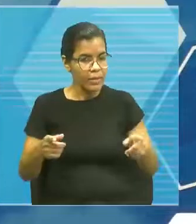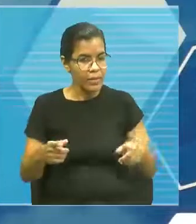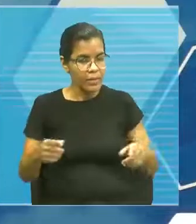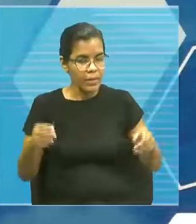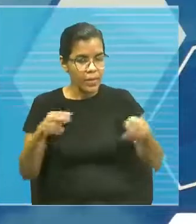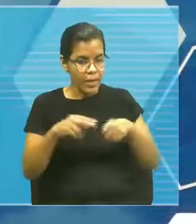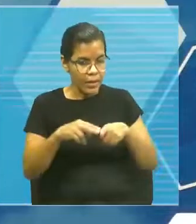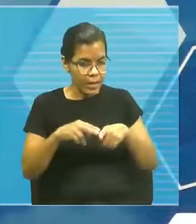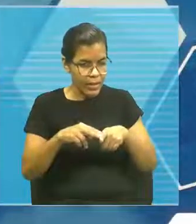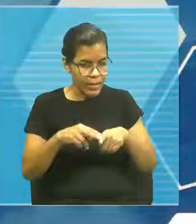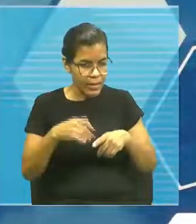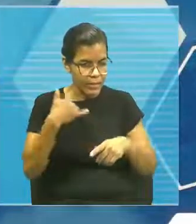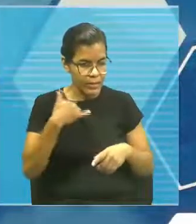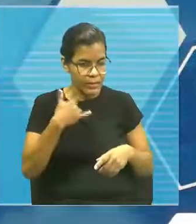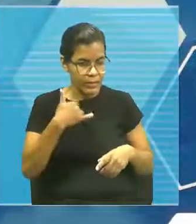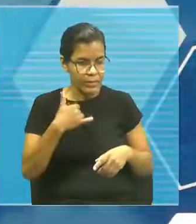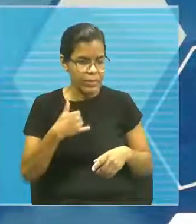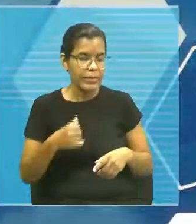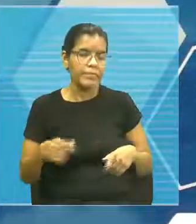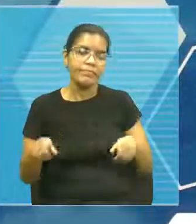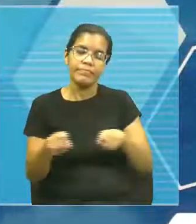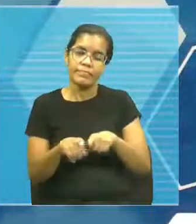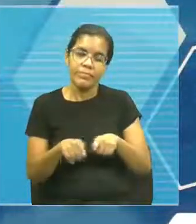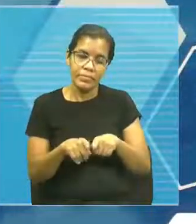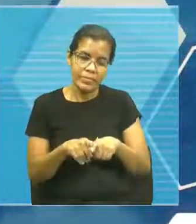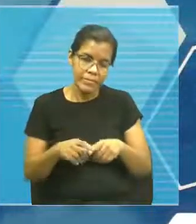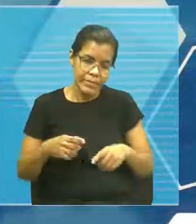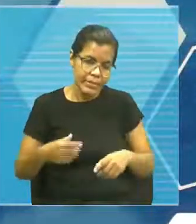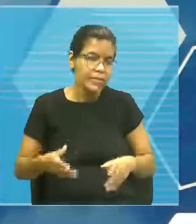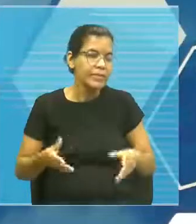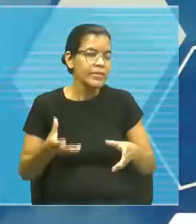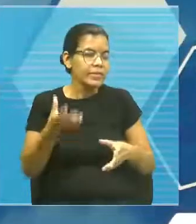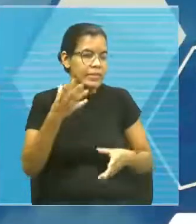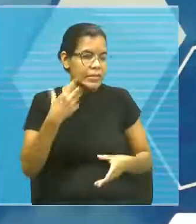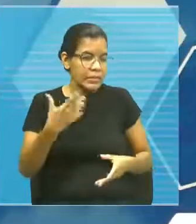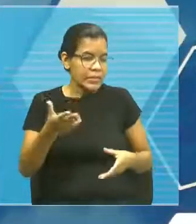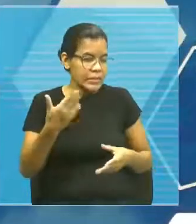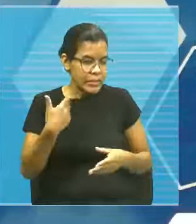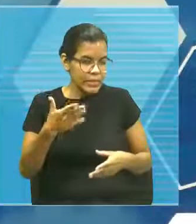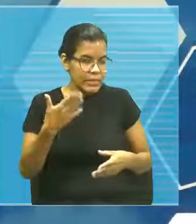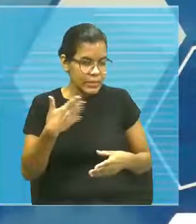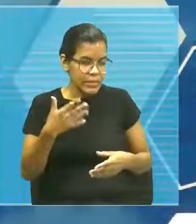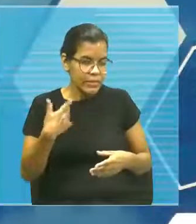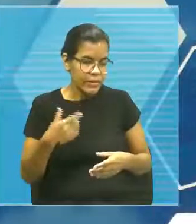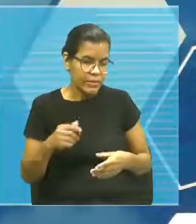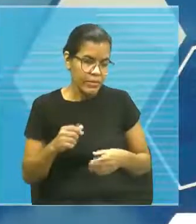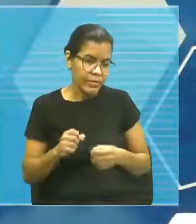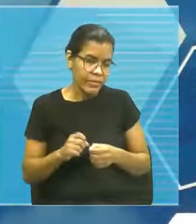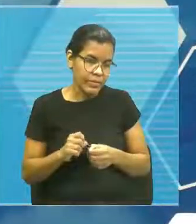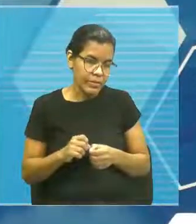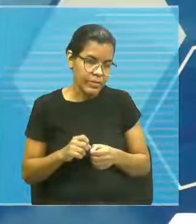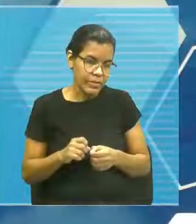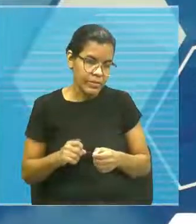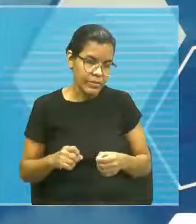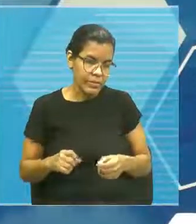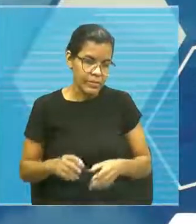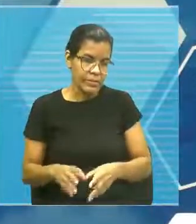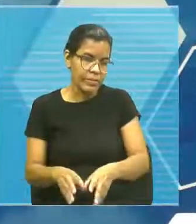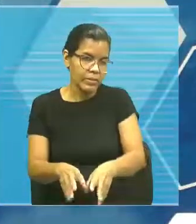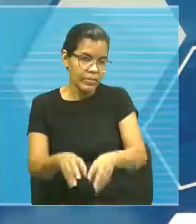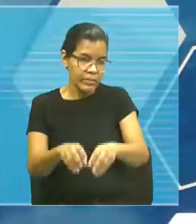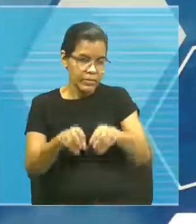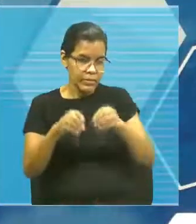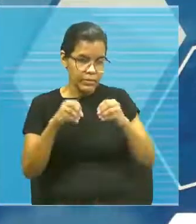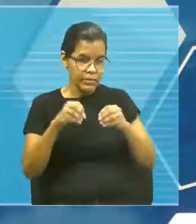celular, ele também esquenta, Érica. Sim, porque ele tá fazendo a função dele. Qual é a função dele? Puxar